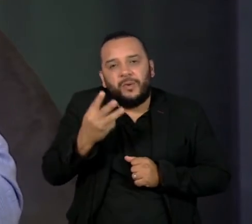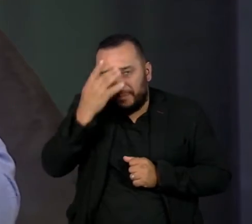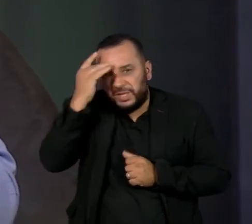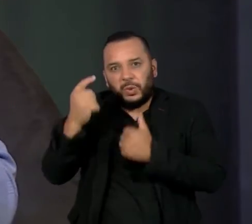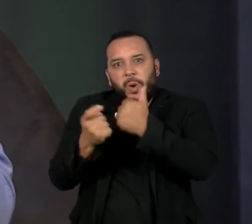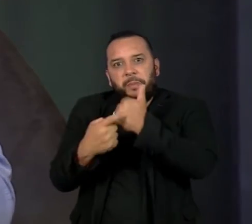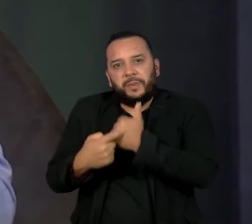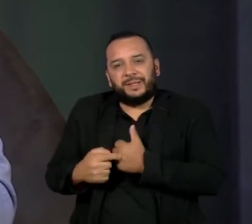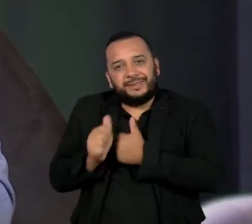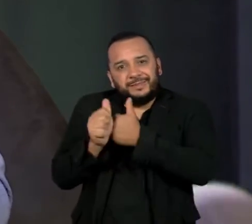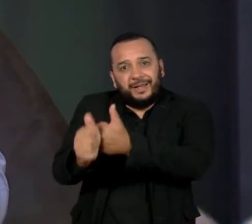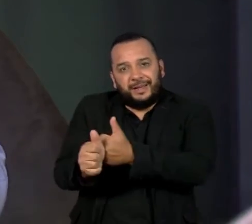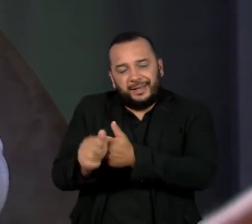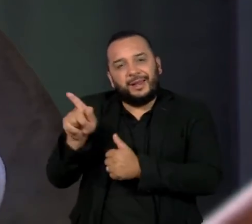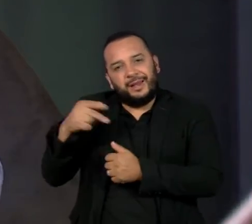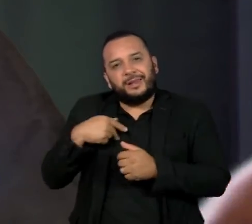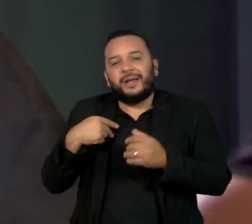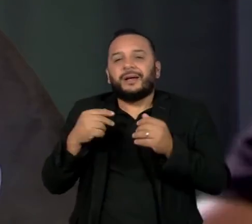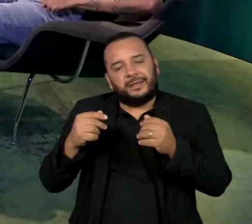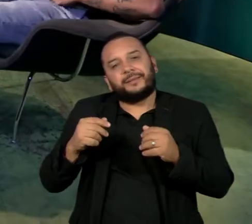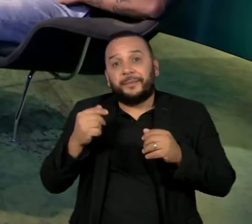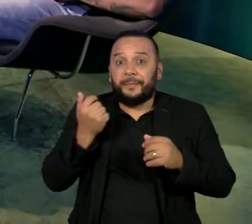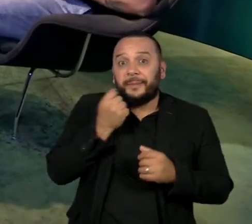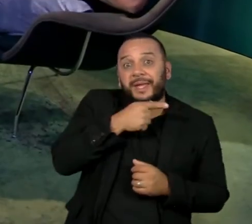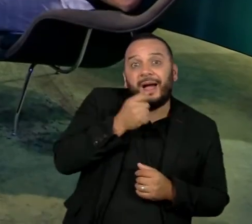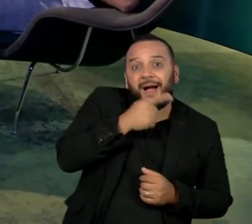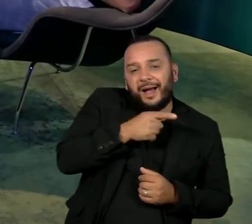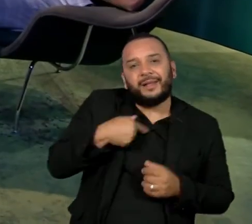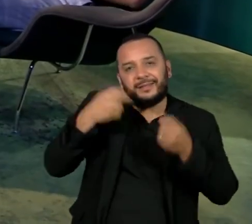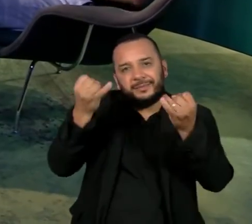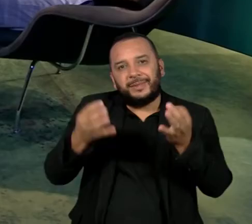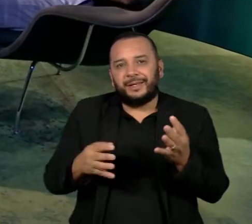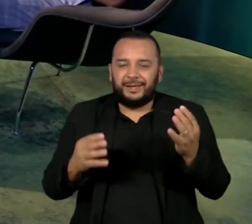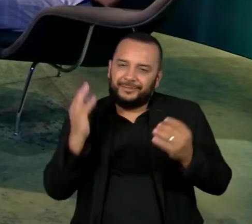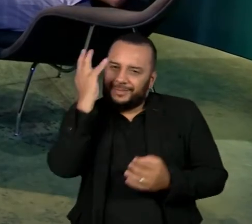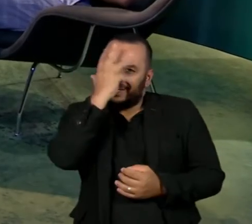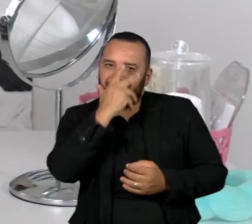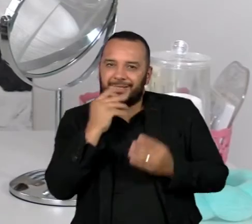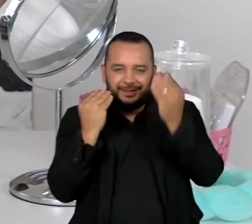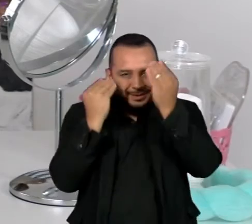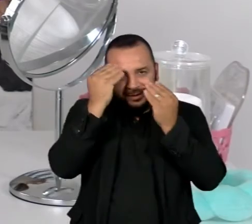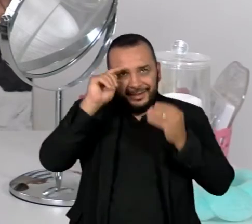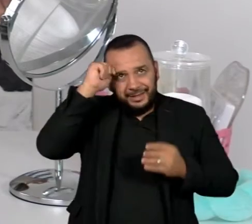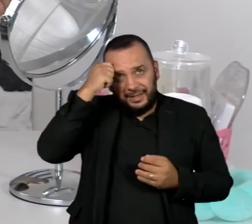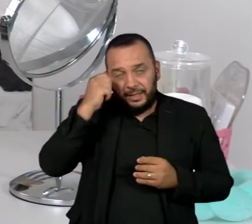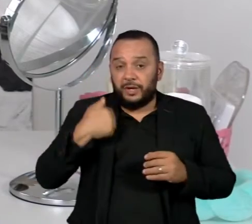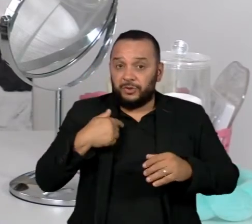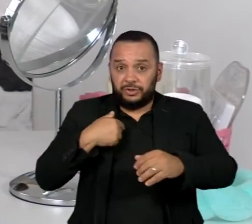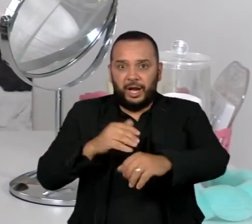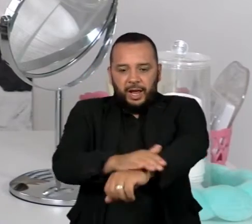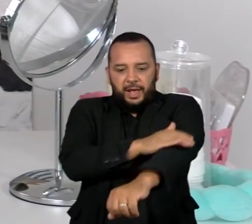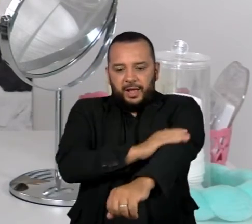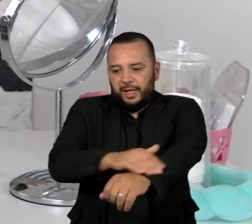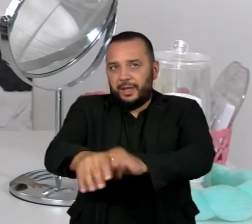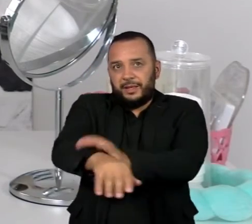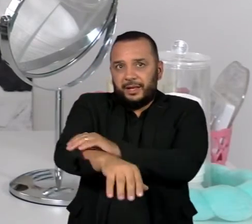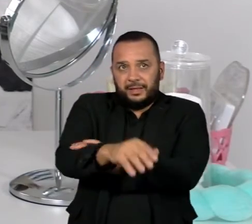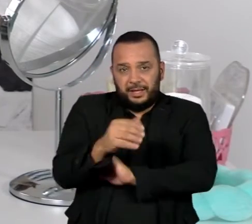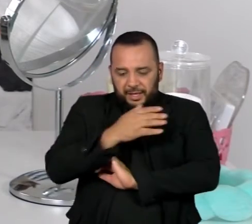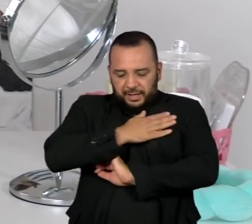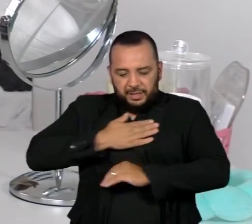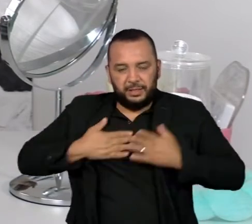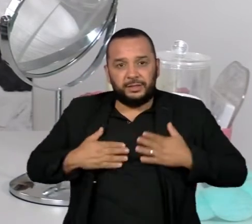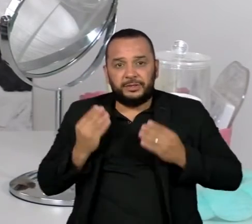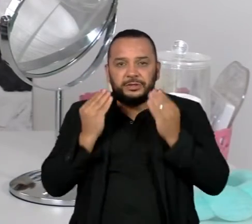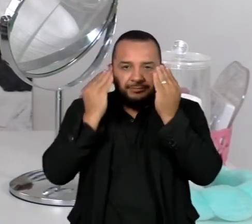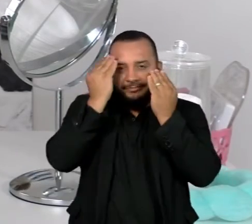falar sobre beleza negra. Vamos acompanhar. Ó, já passei o hidratante, mas eu não tô ensinando maquiagem aqui porque eu sou doida não, tá, gente? Eu falo